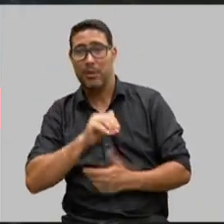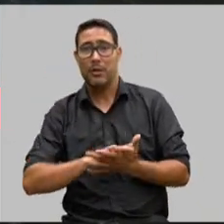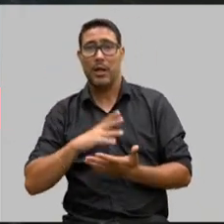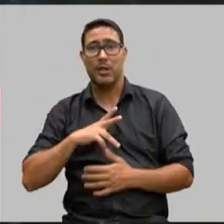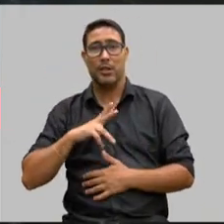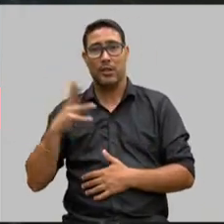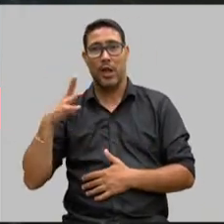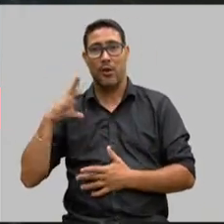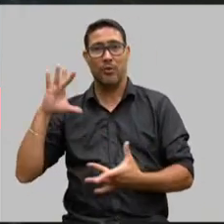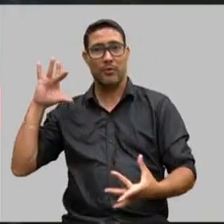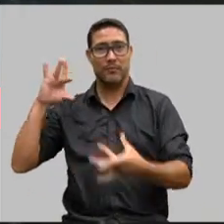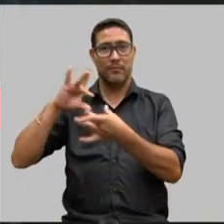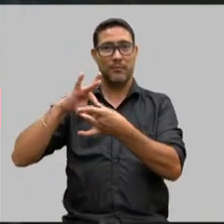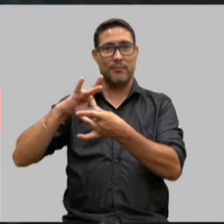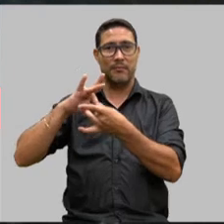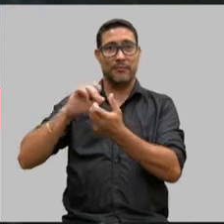comigo.